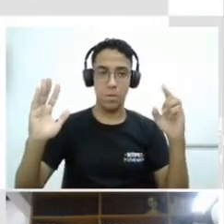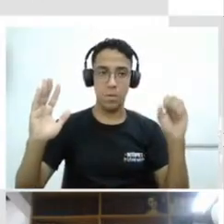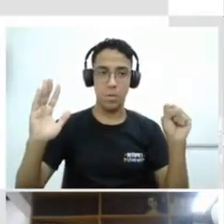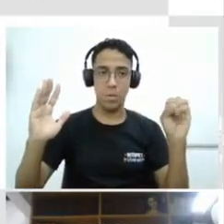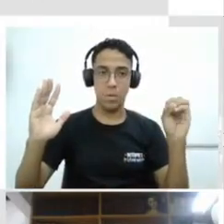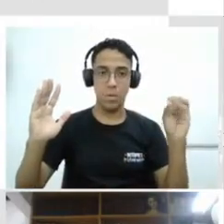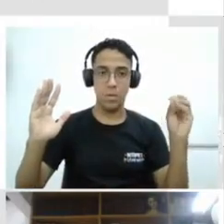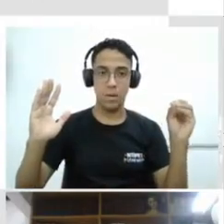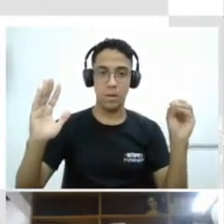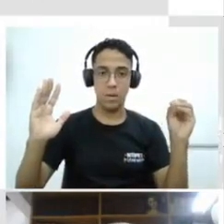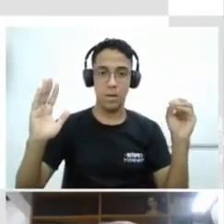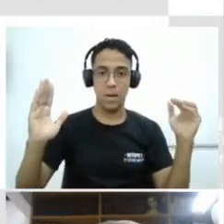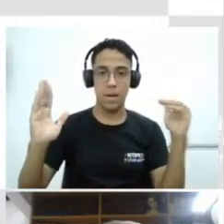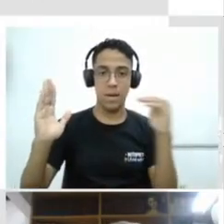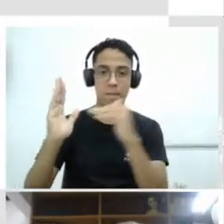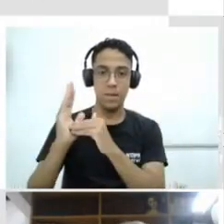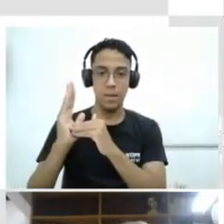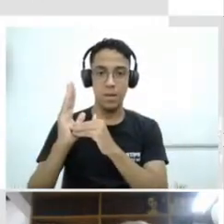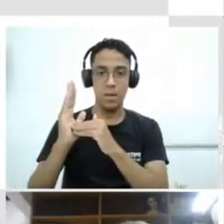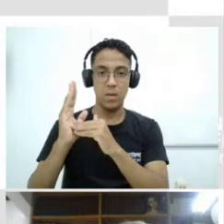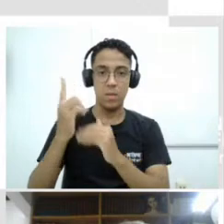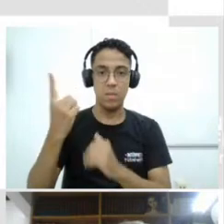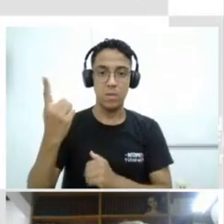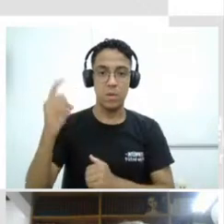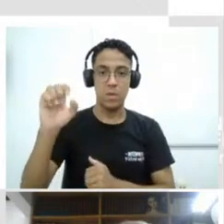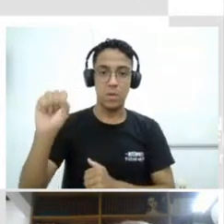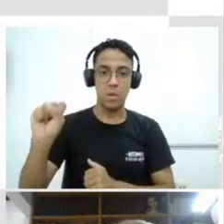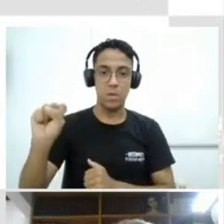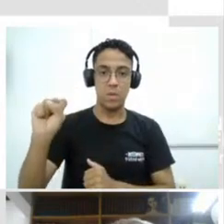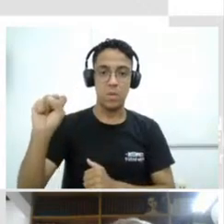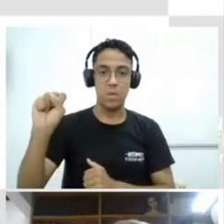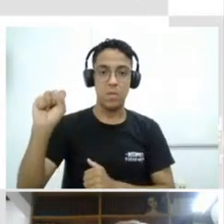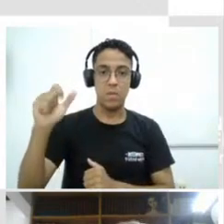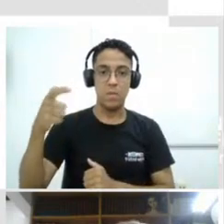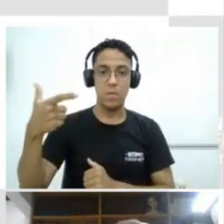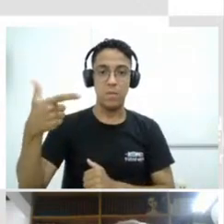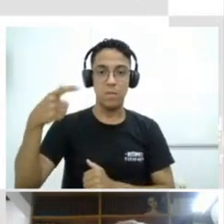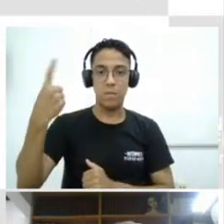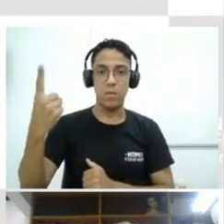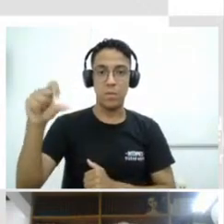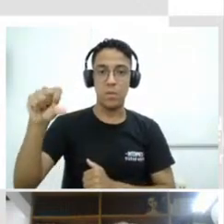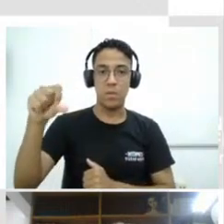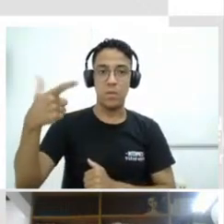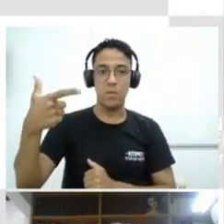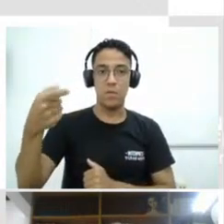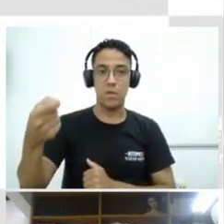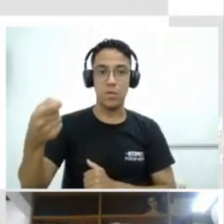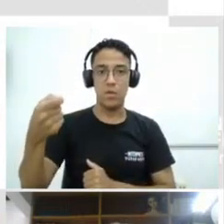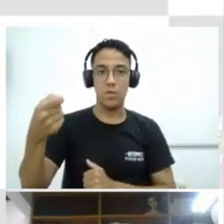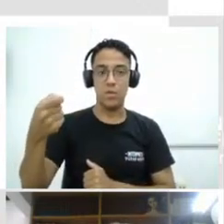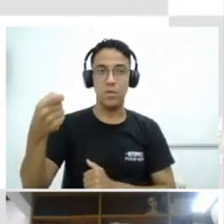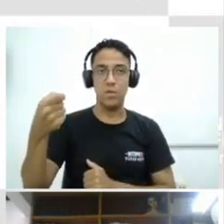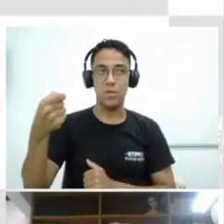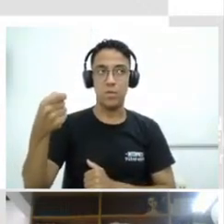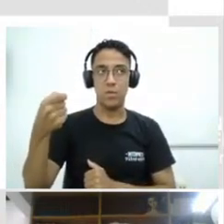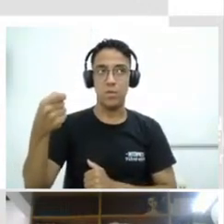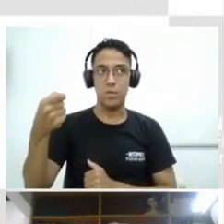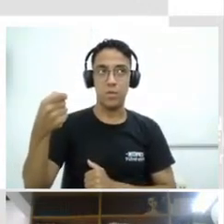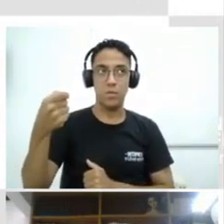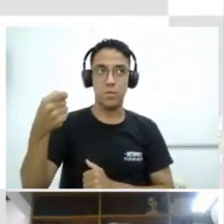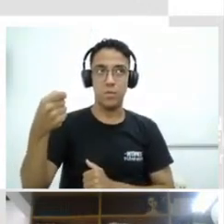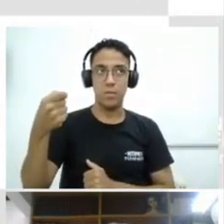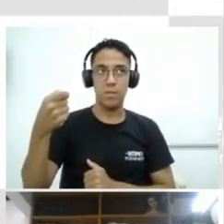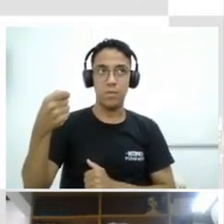ou 1880 a 1920, não muda nada. Então, a gente não precisa só saber que o período é esse, tá certo? Ó, a temperatura